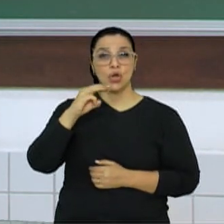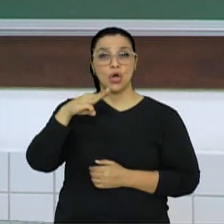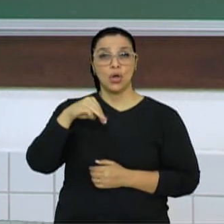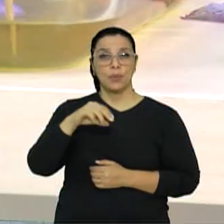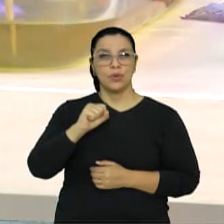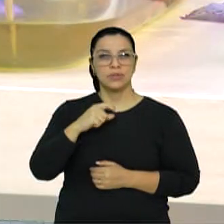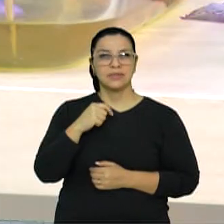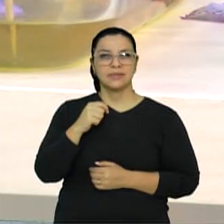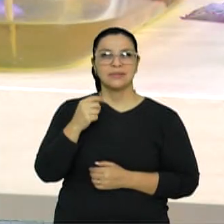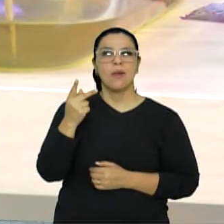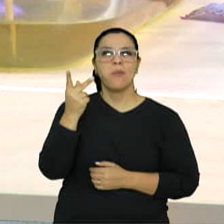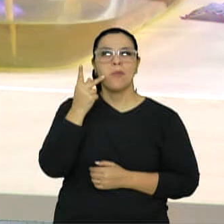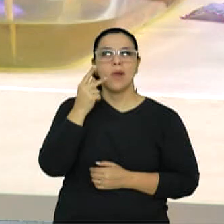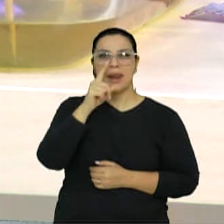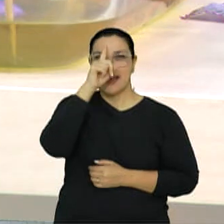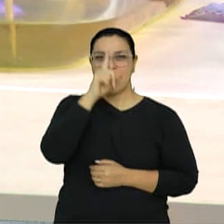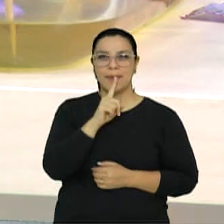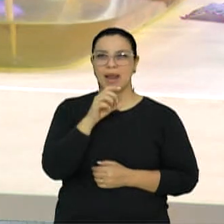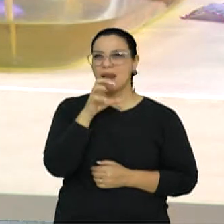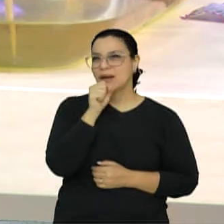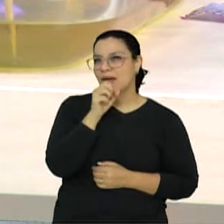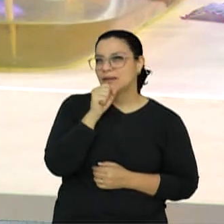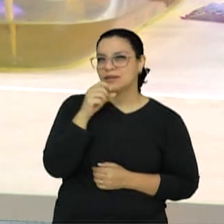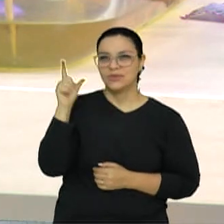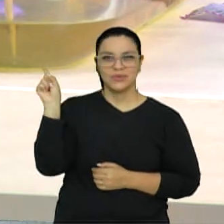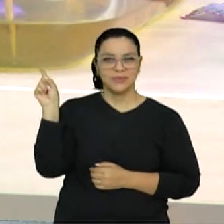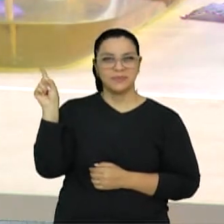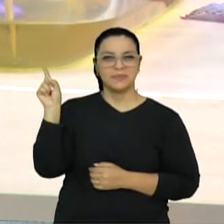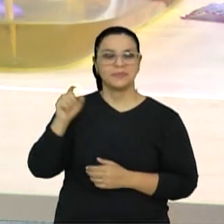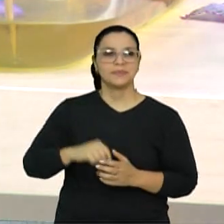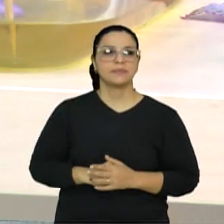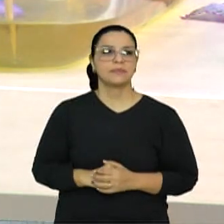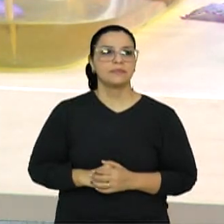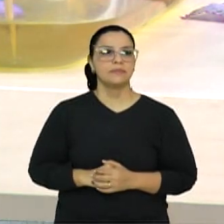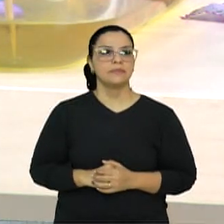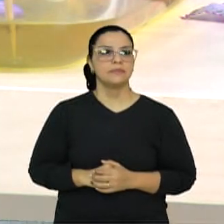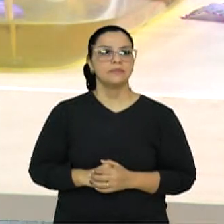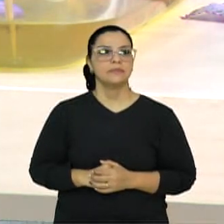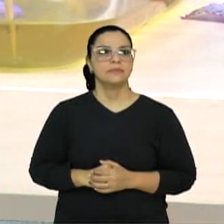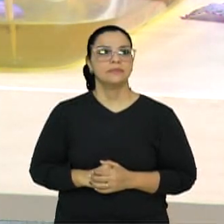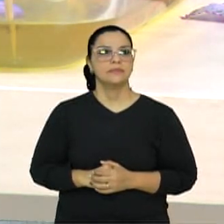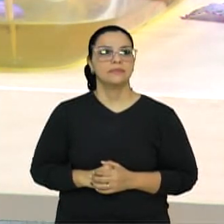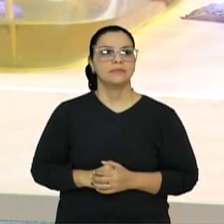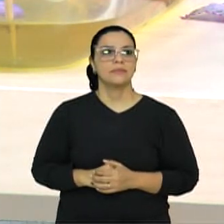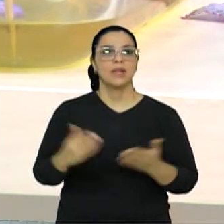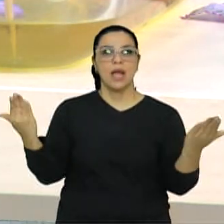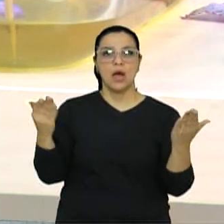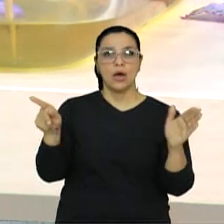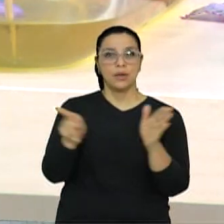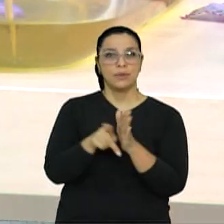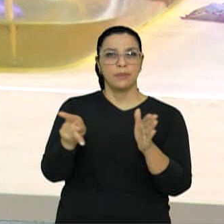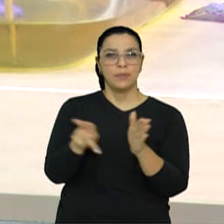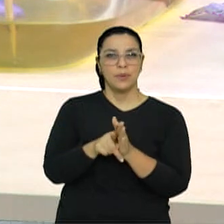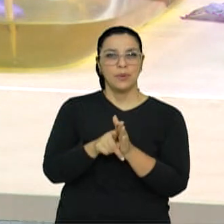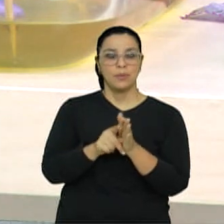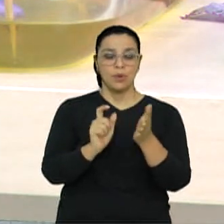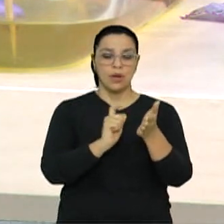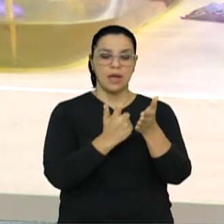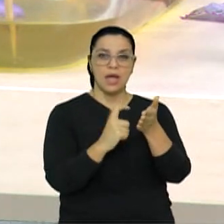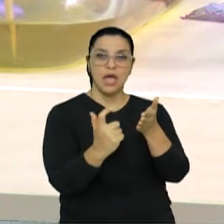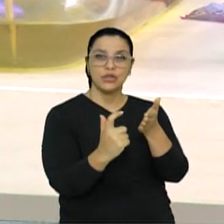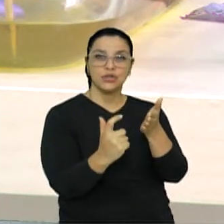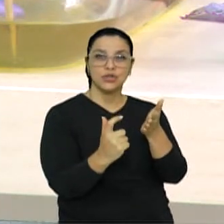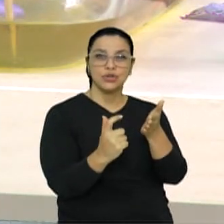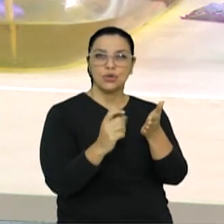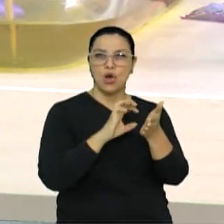balinhas amarelinhas ali, que eu coloquei, laranjinhas, né, também. Beleza. Retículo endoplasmático